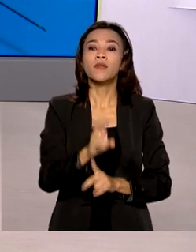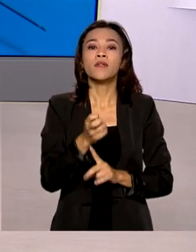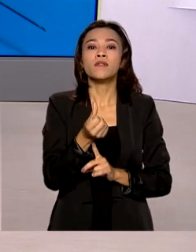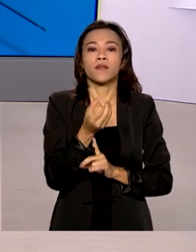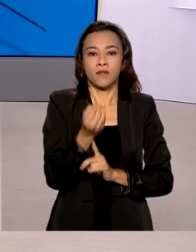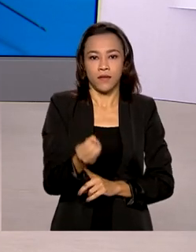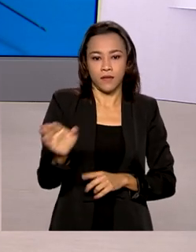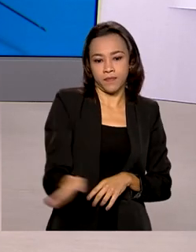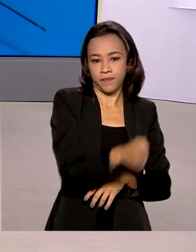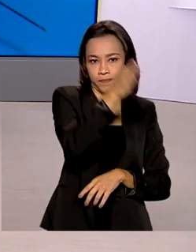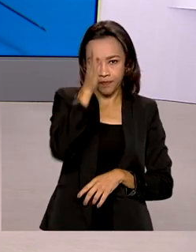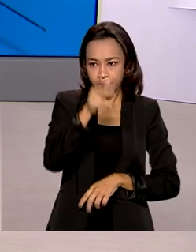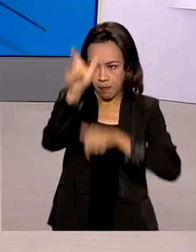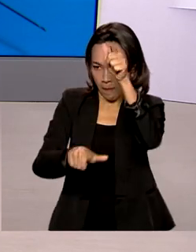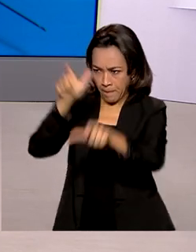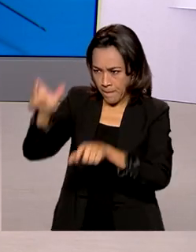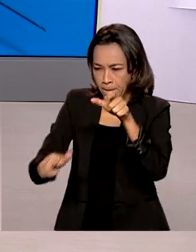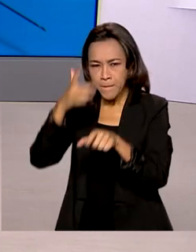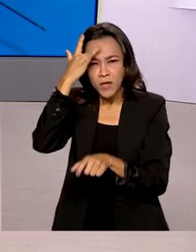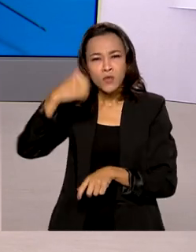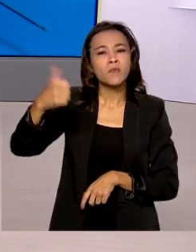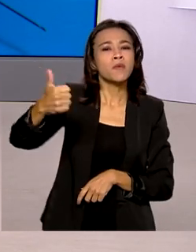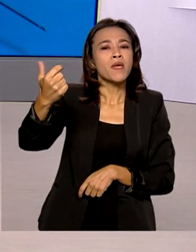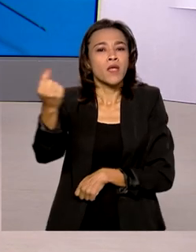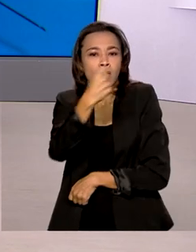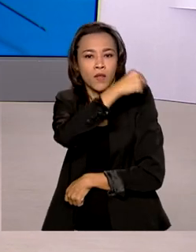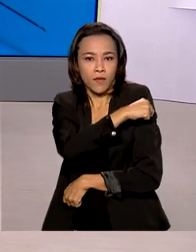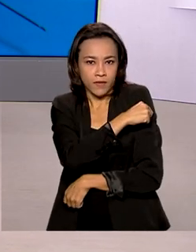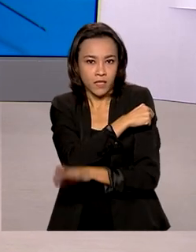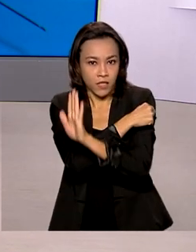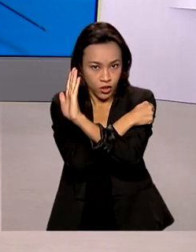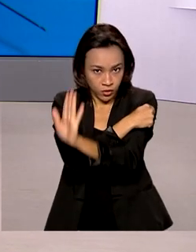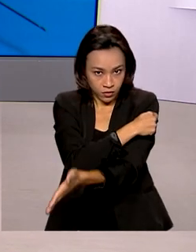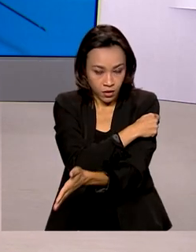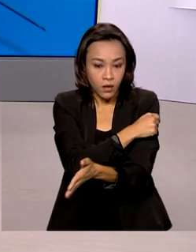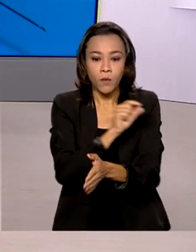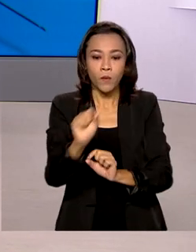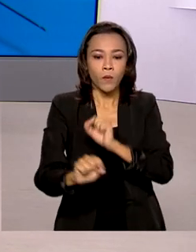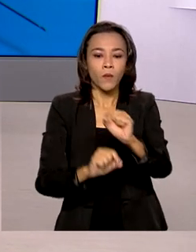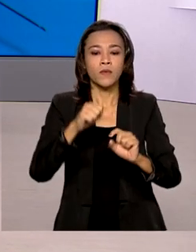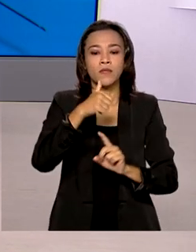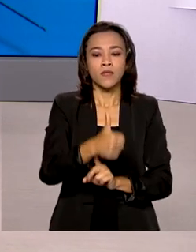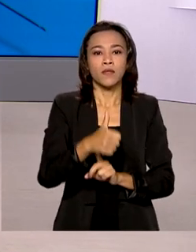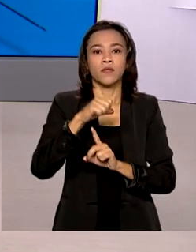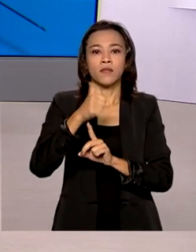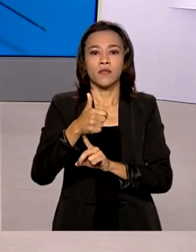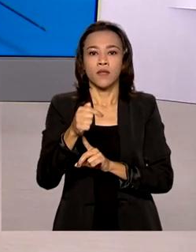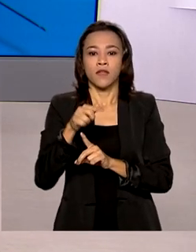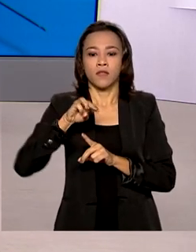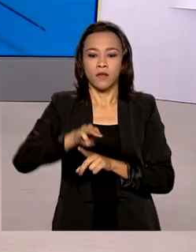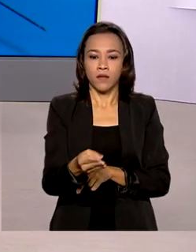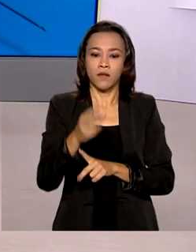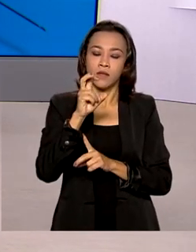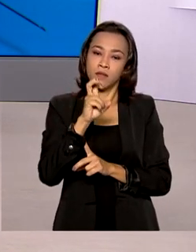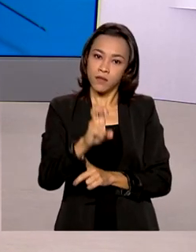168.157.560. O número de brasileiros que tomaram aí a primeira dose da vacina é de